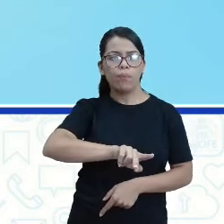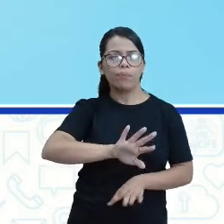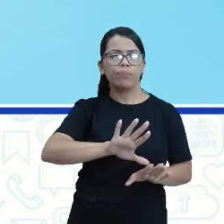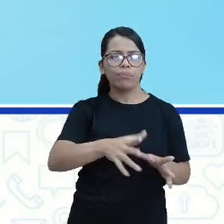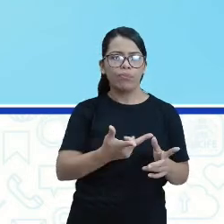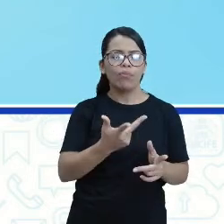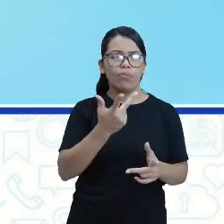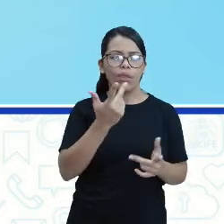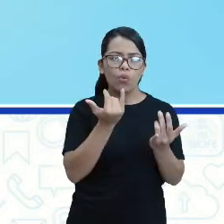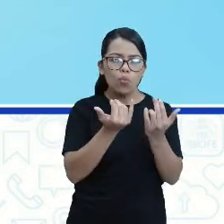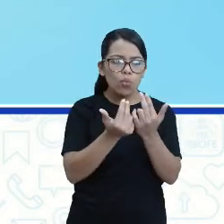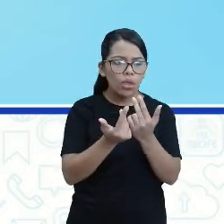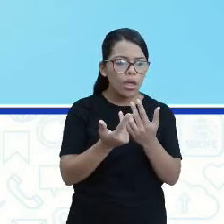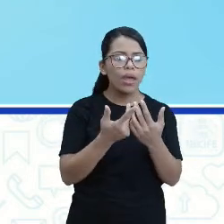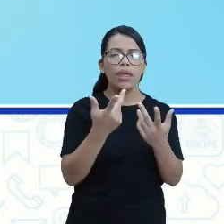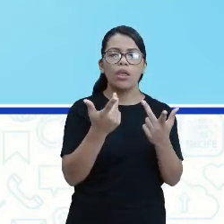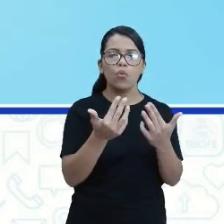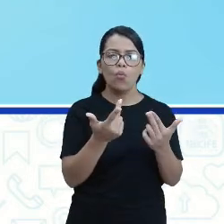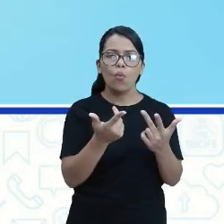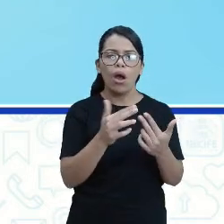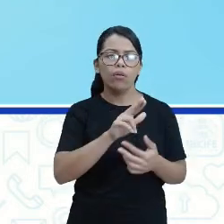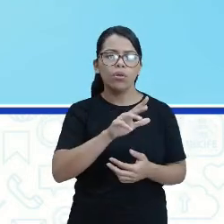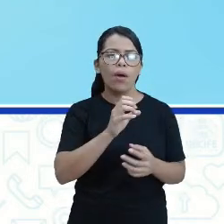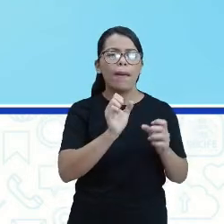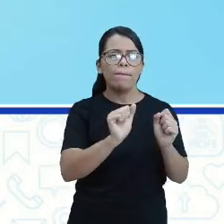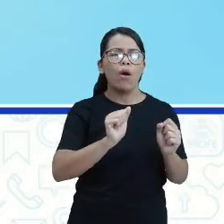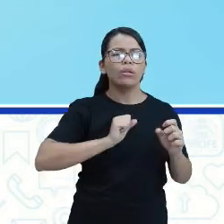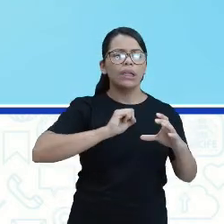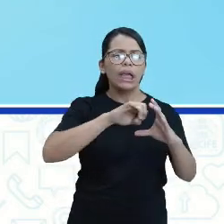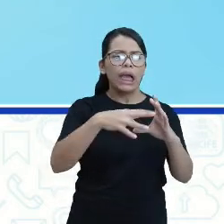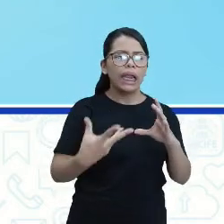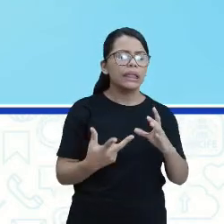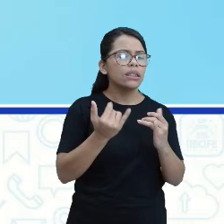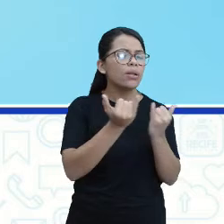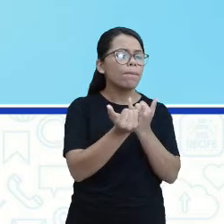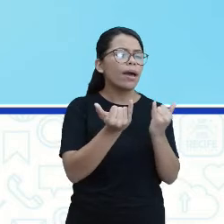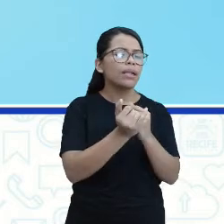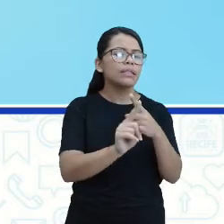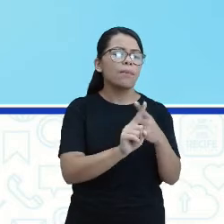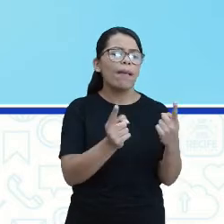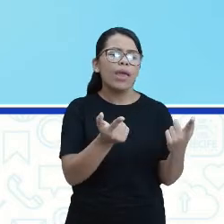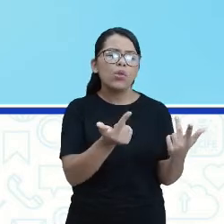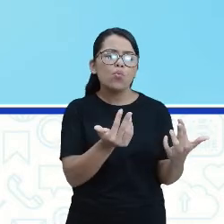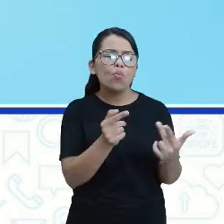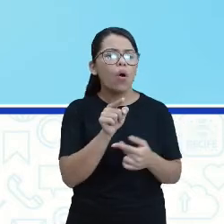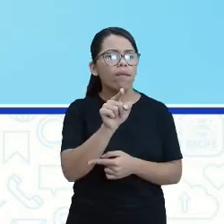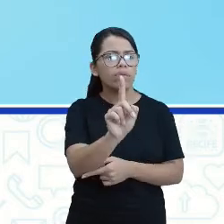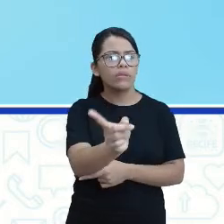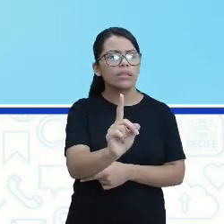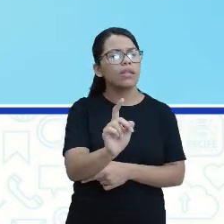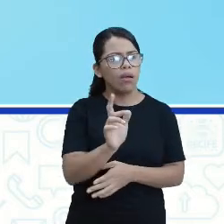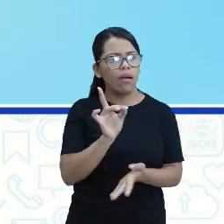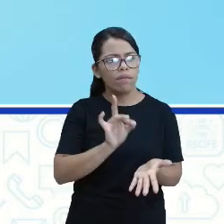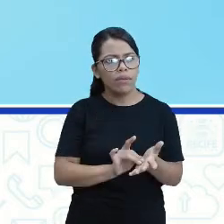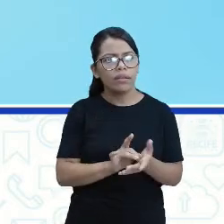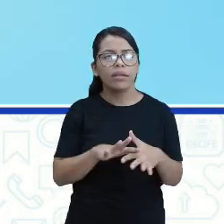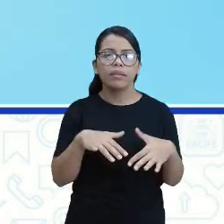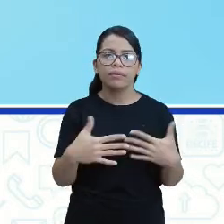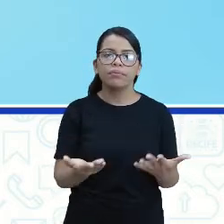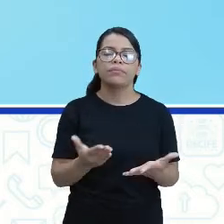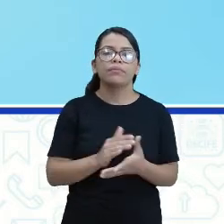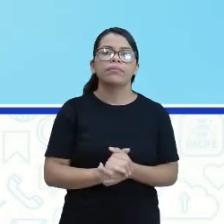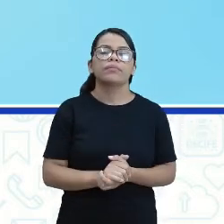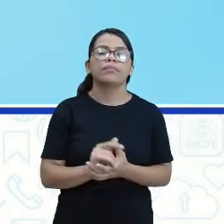vai ter, pode ter algumas características semelhantes a você, mas ele não vai ser igualzinho a você, não é verdade? Pois é,